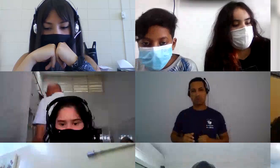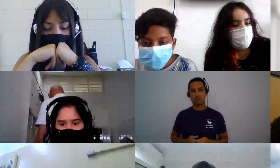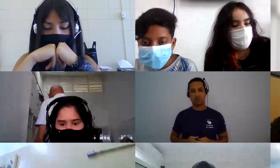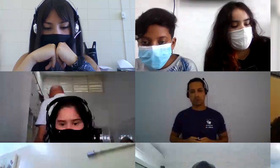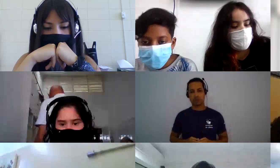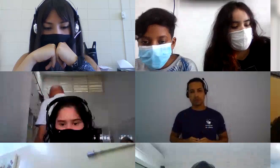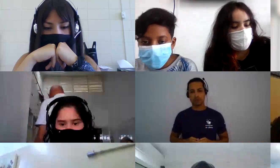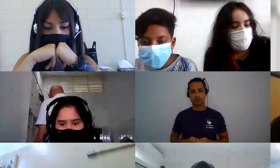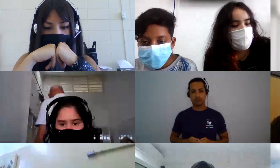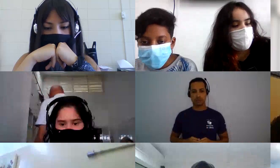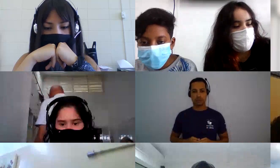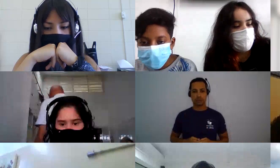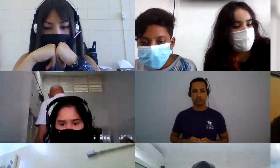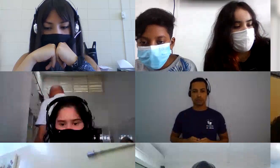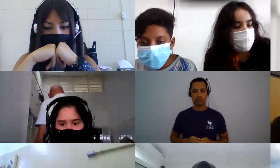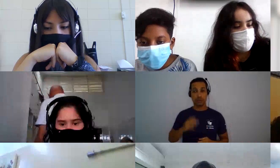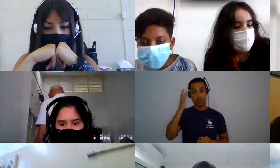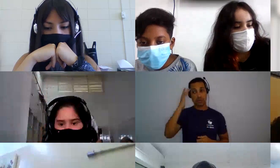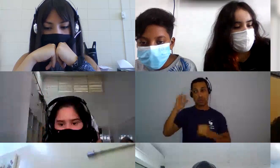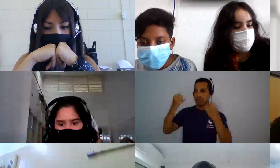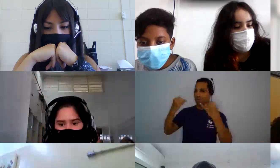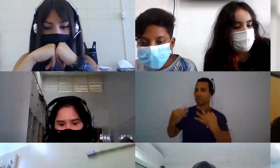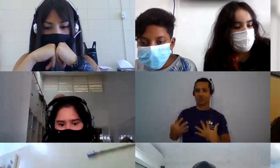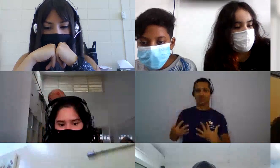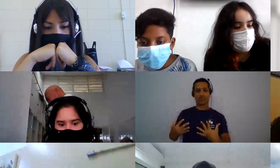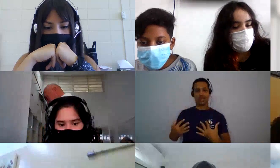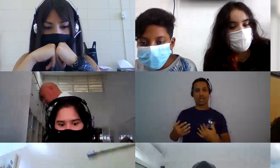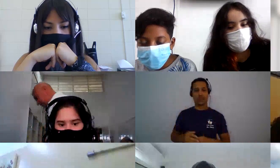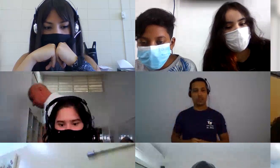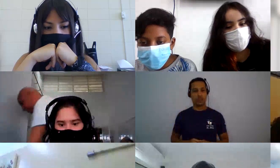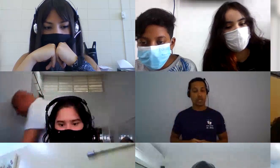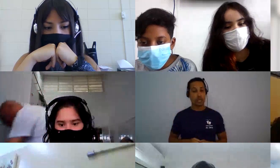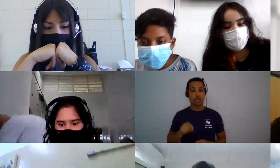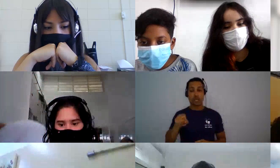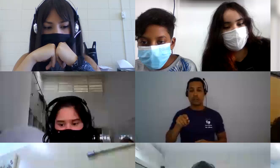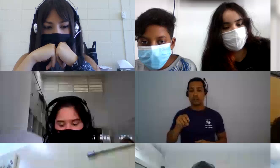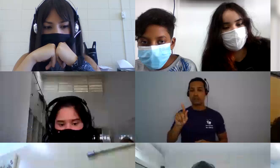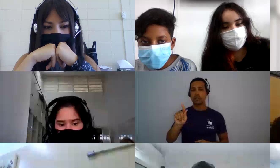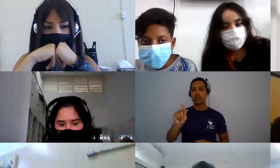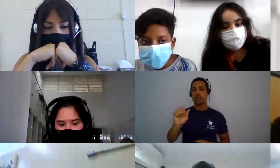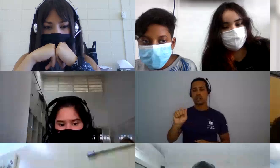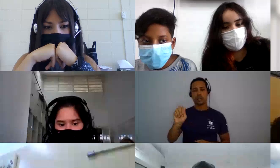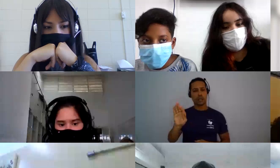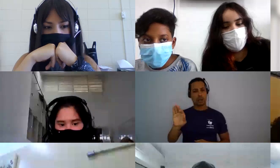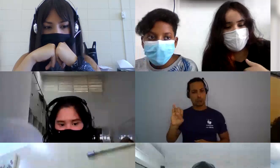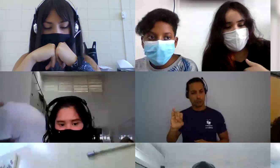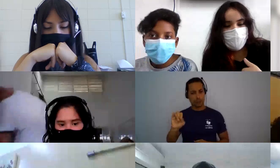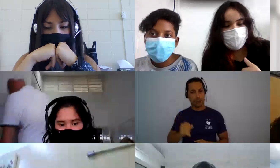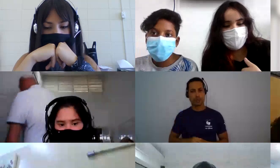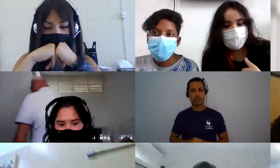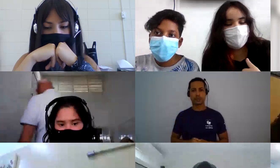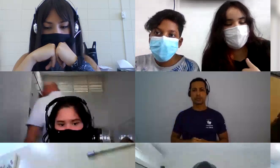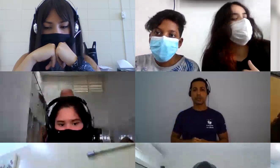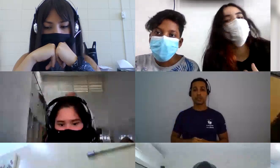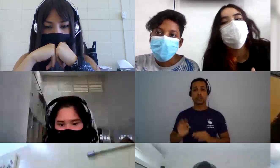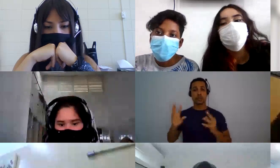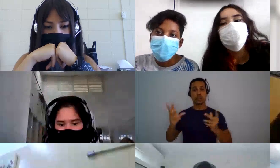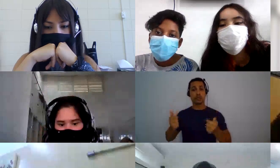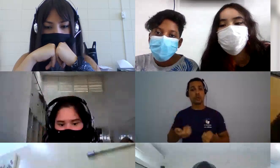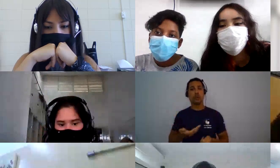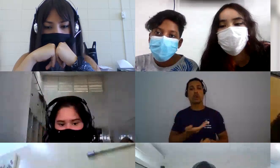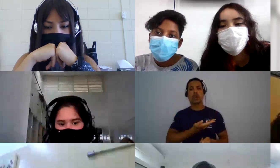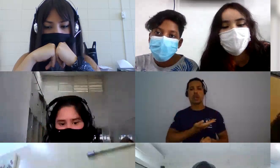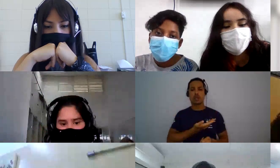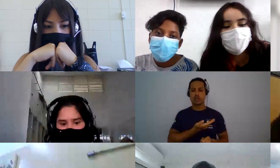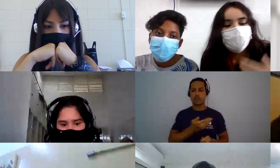Assim, não sei como explicar. E Gabriela, e você, Gabriela? Todas suas amigas ficando.